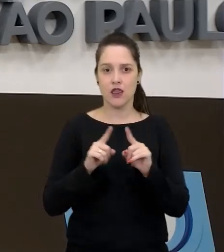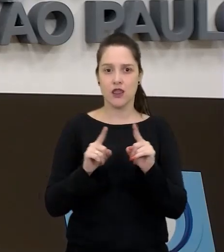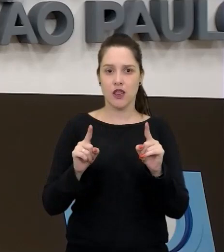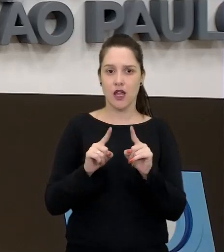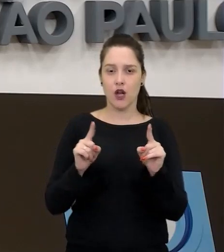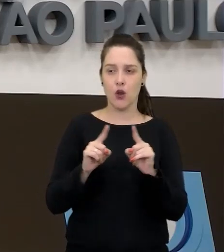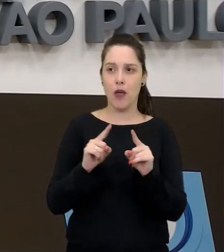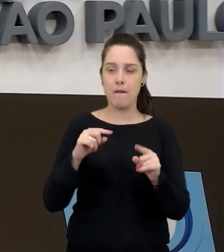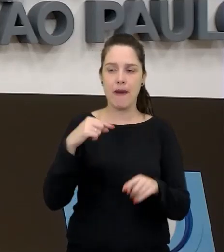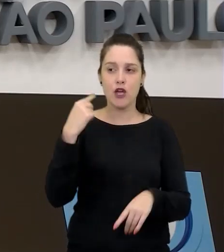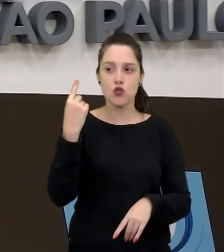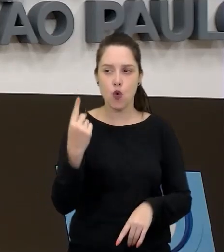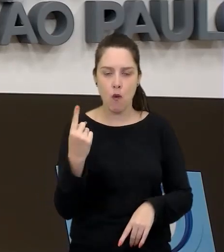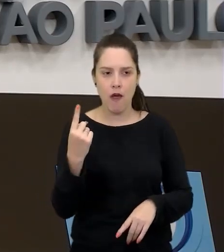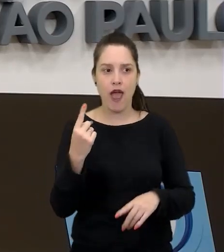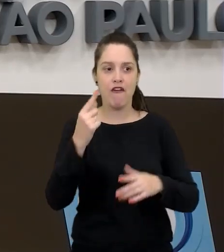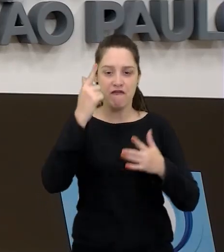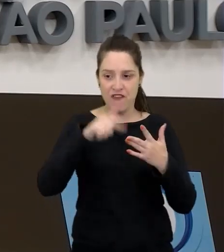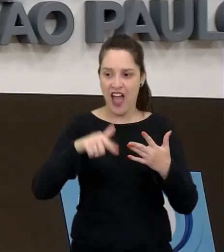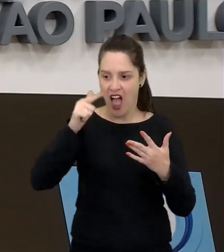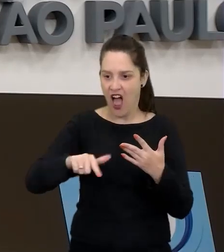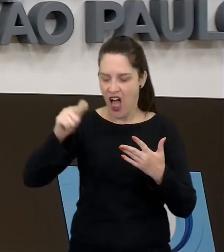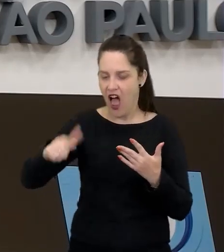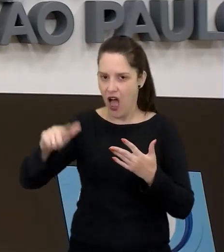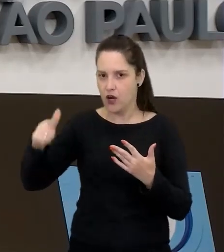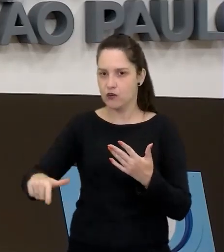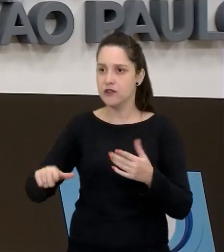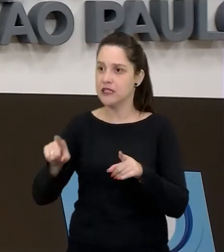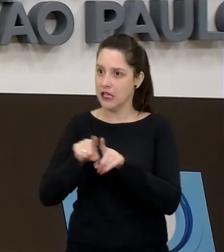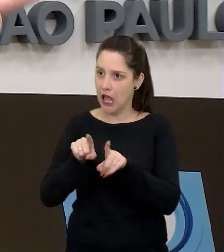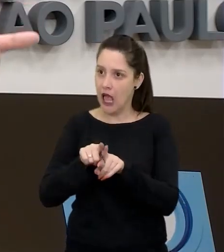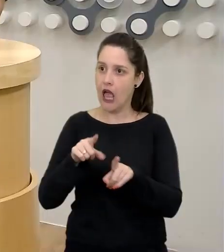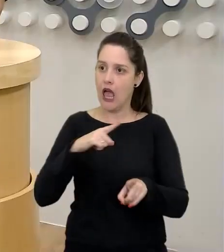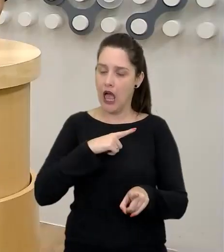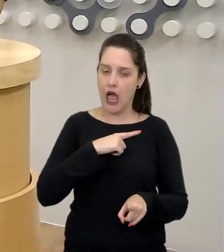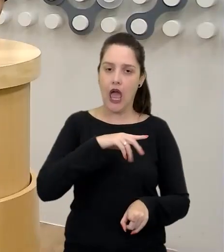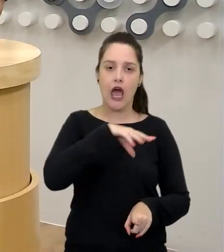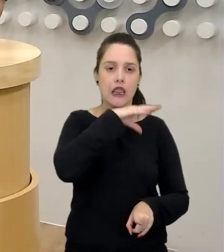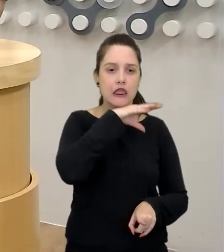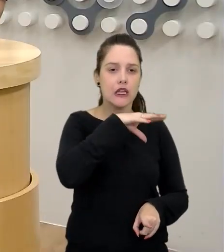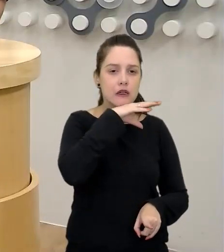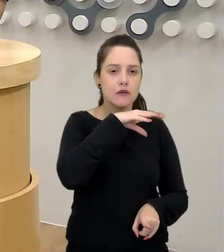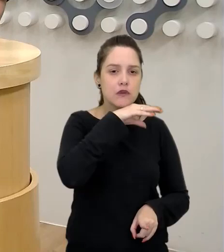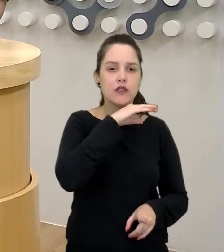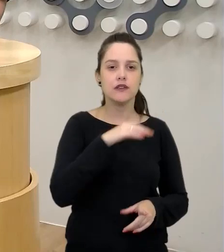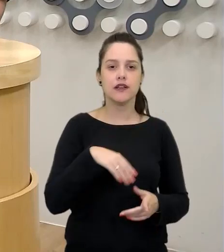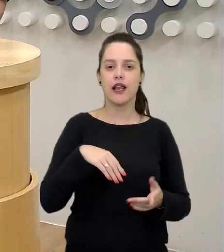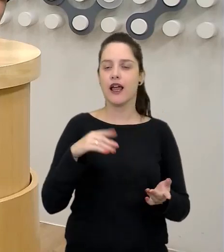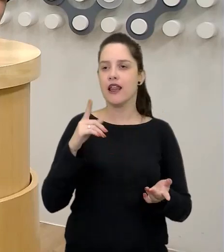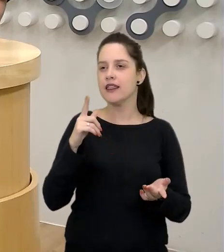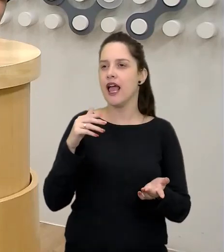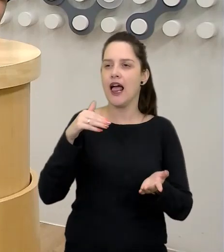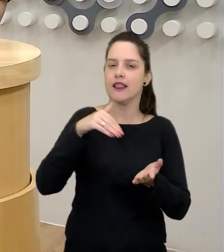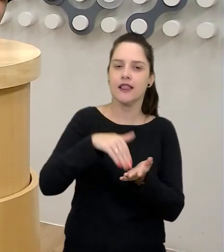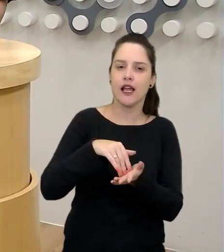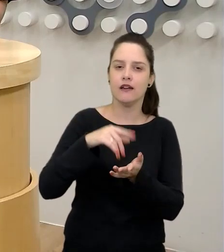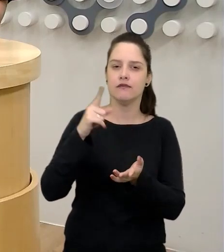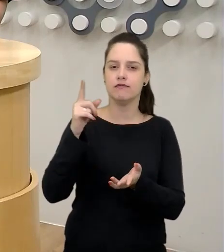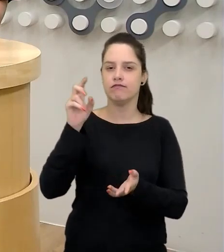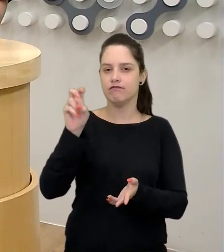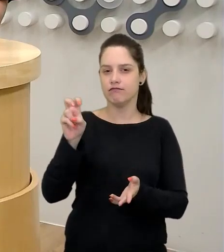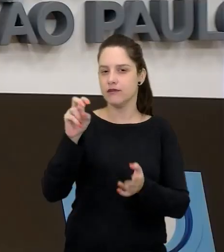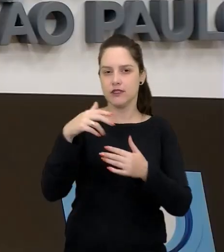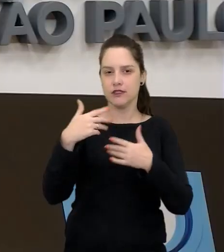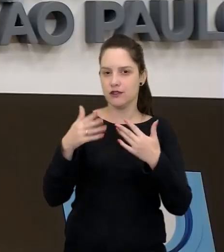uma compilação de criaturas animais, né? Até o 15, bestiário era como se chamava qualquer